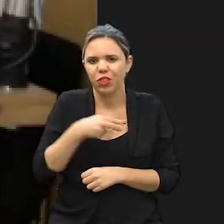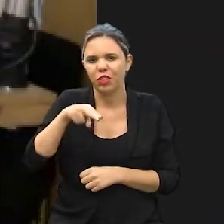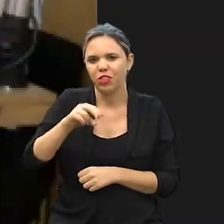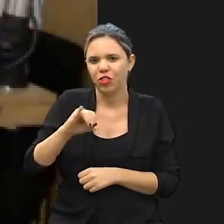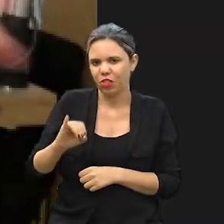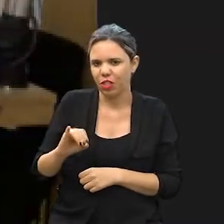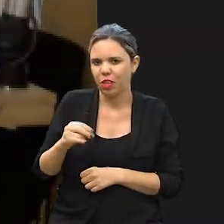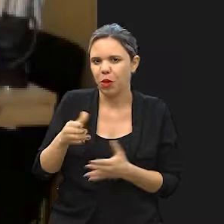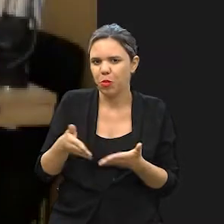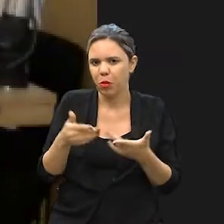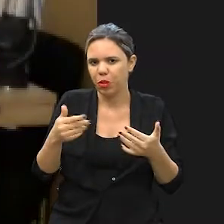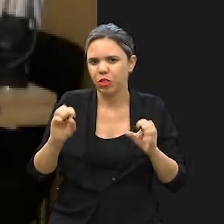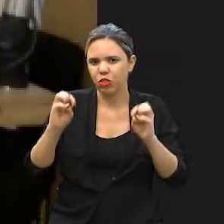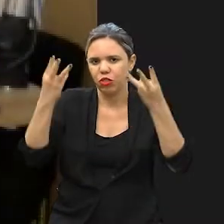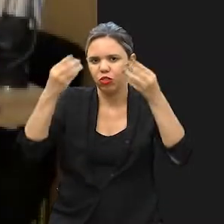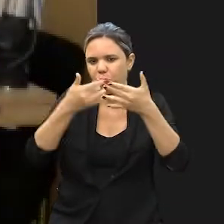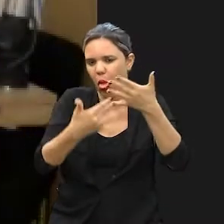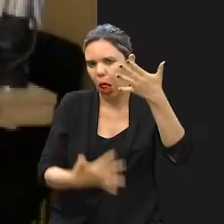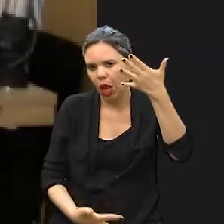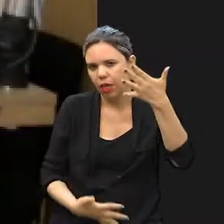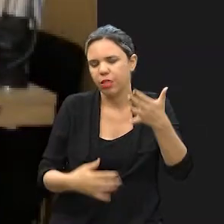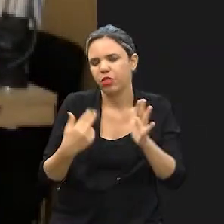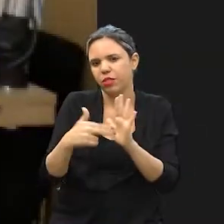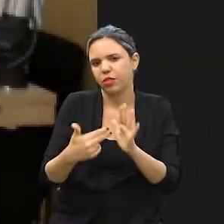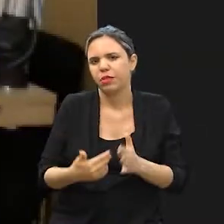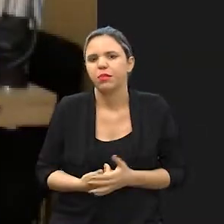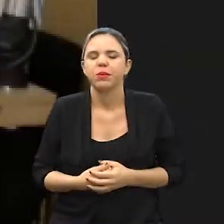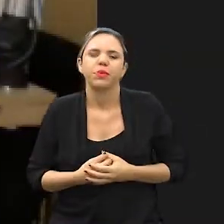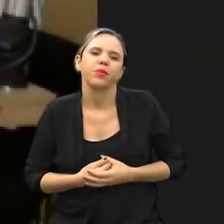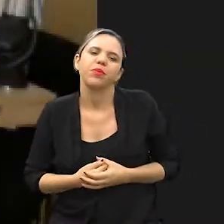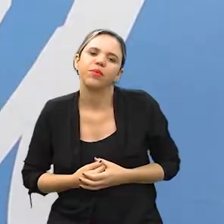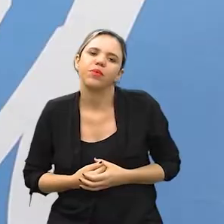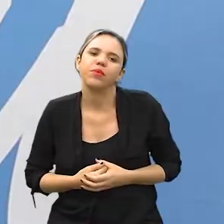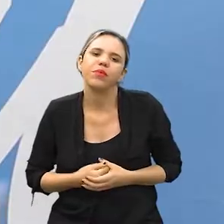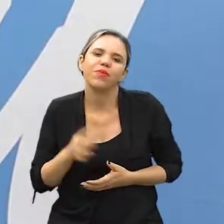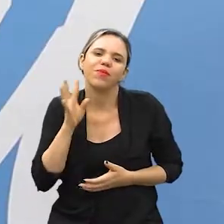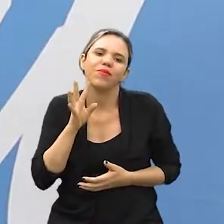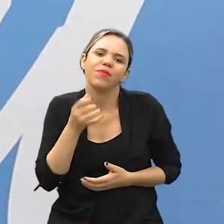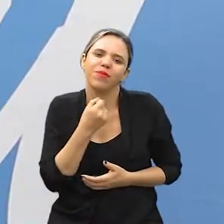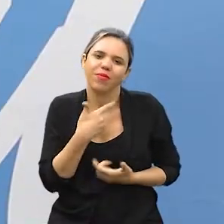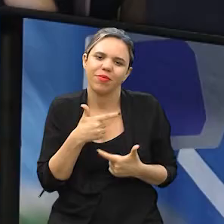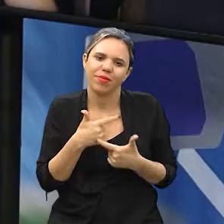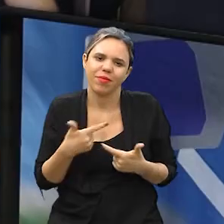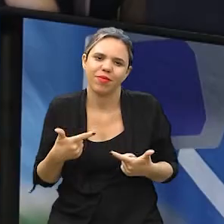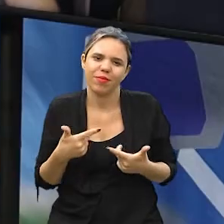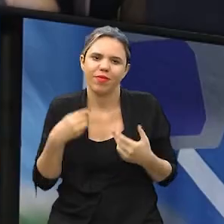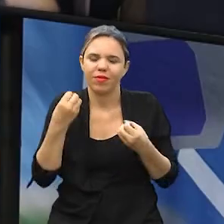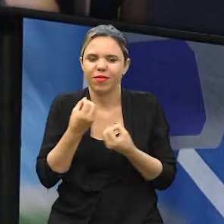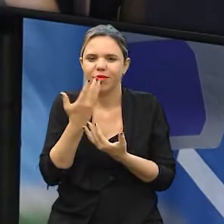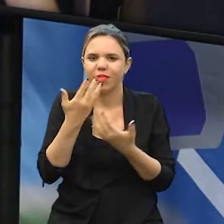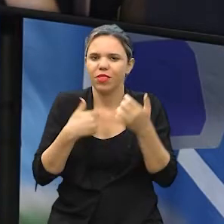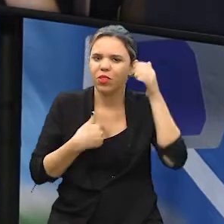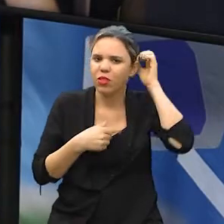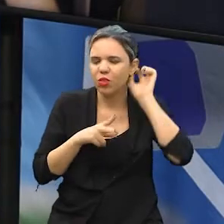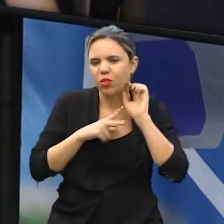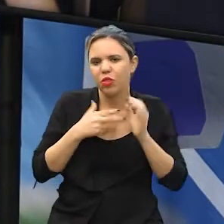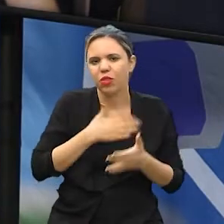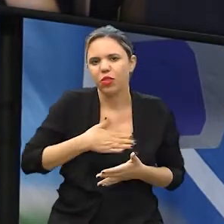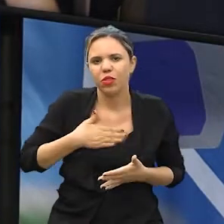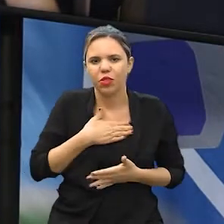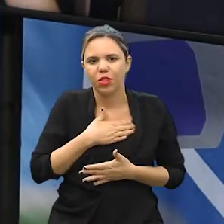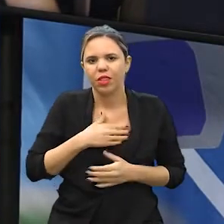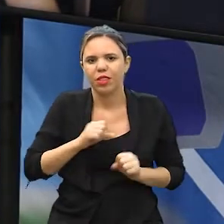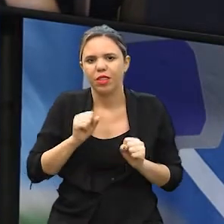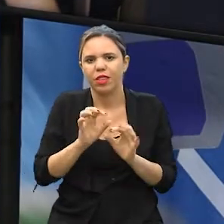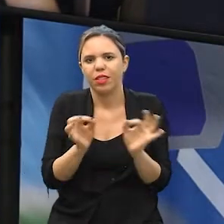várias situações, por isso que o show veio com esse nome, o Nói que é Pobre. E é um barato que tem todas essas expressões. Eu, particularmente, gosto de um que é